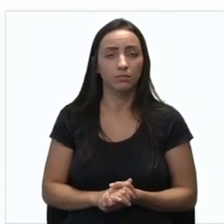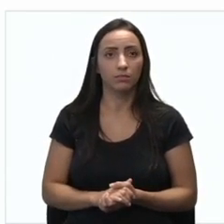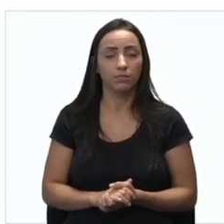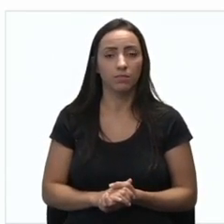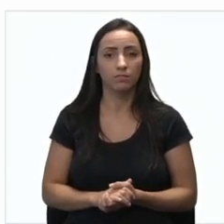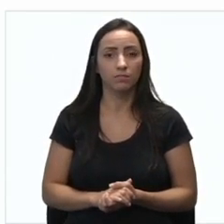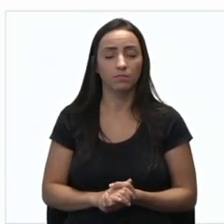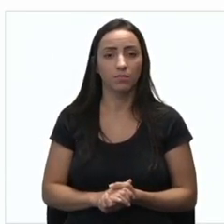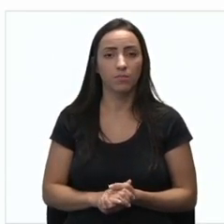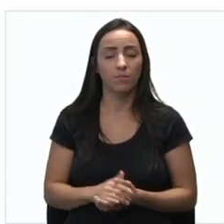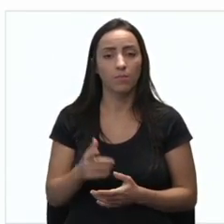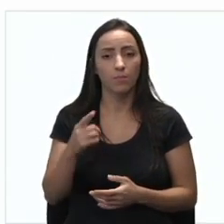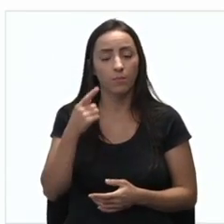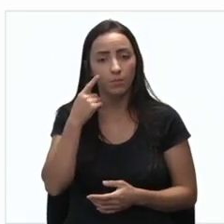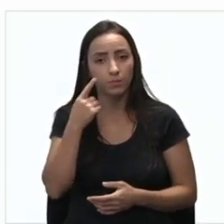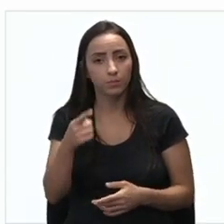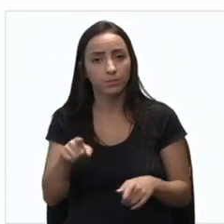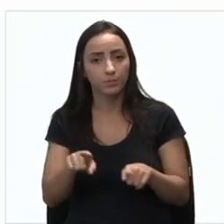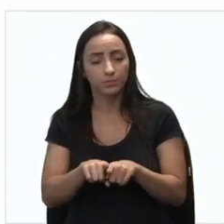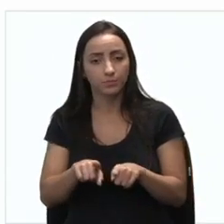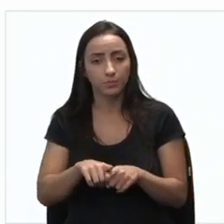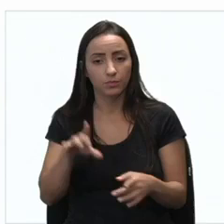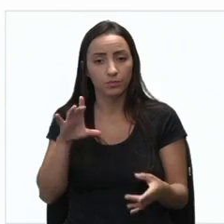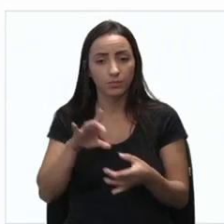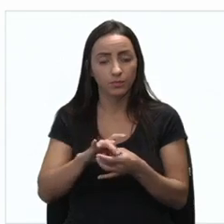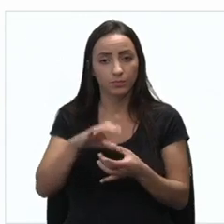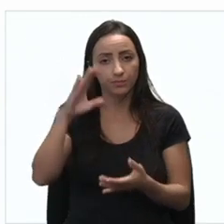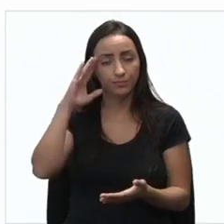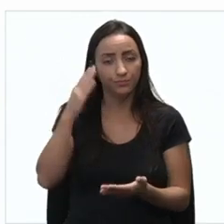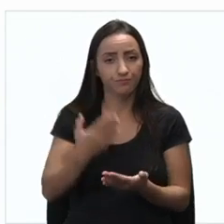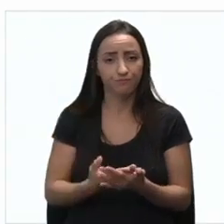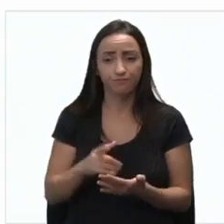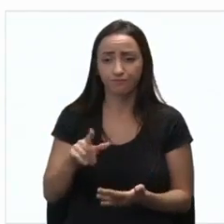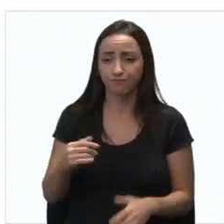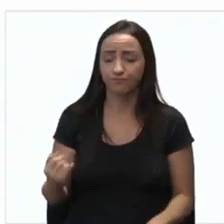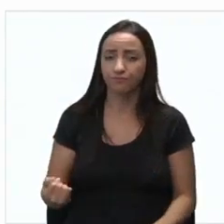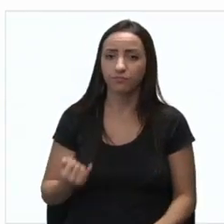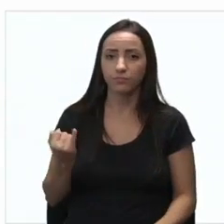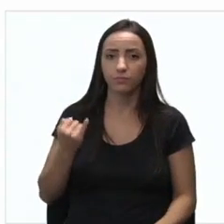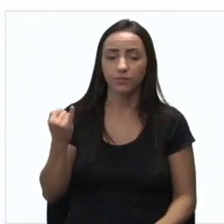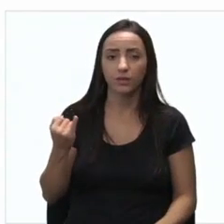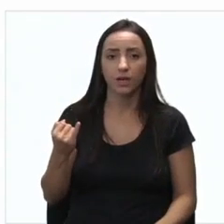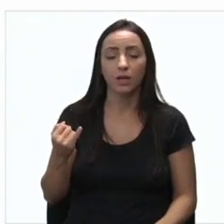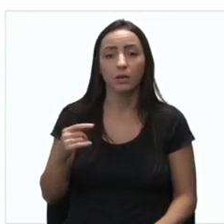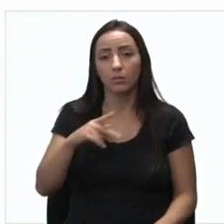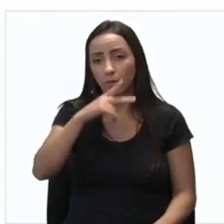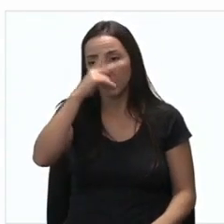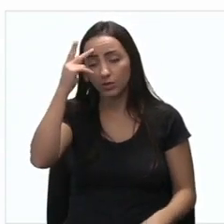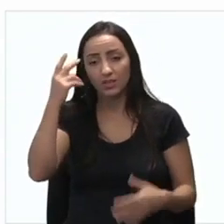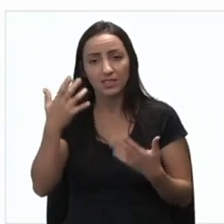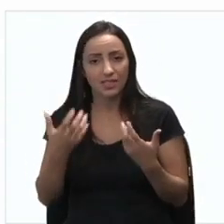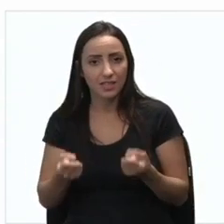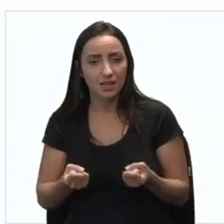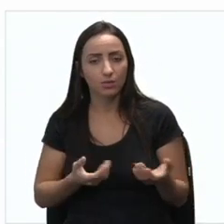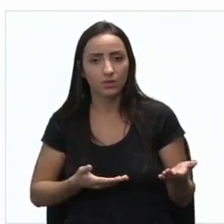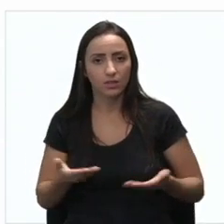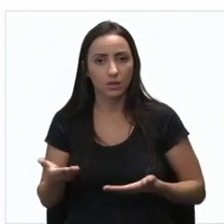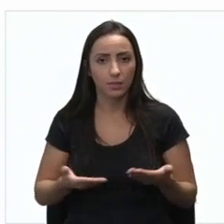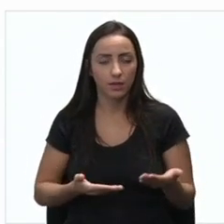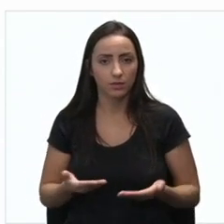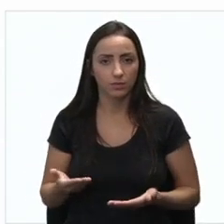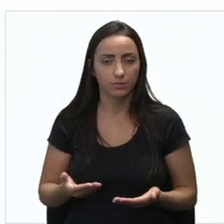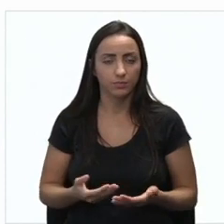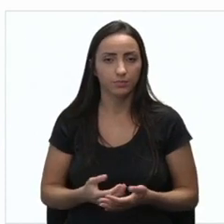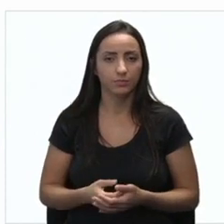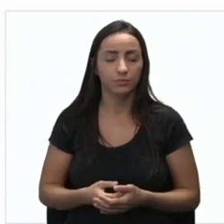nós vimos que esse vínculo de confiança, ele é fundamental para adesão ao tratamento, não é? Então, tanto para o